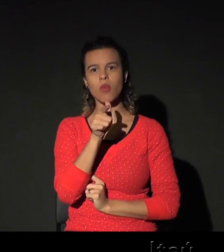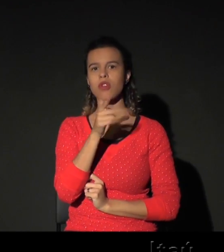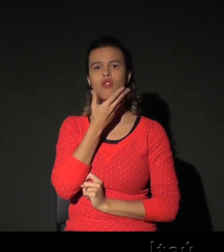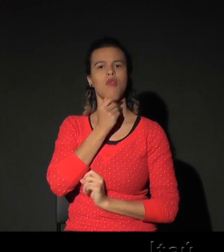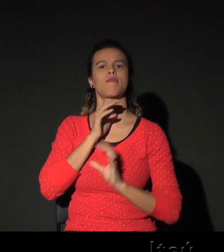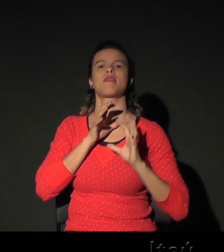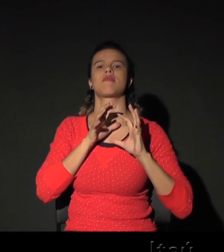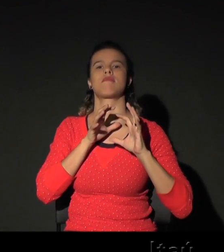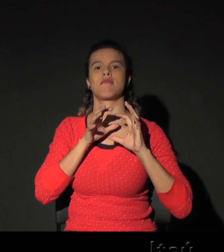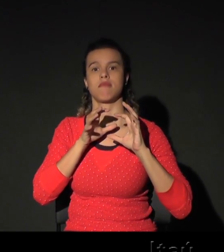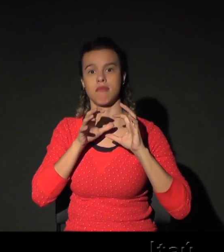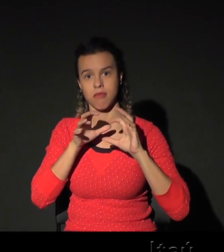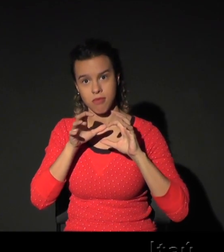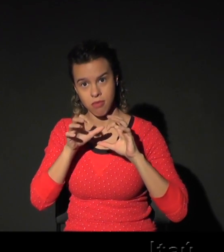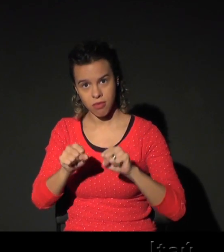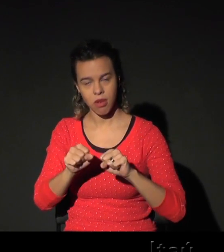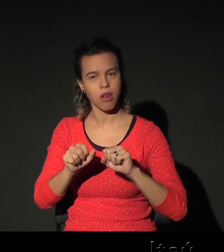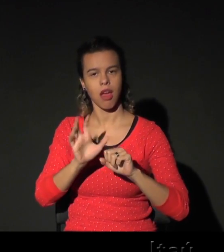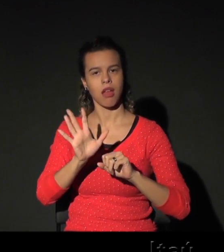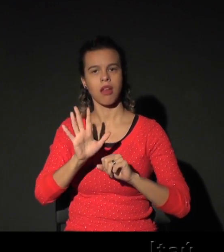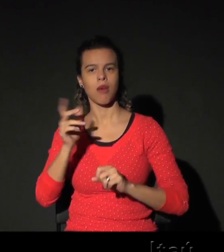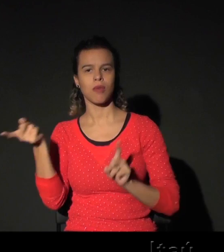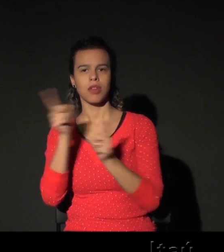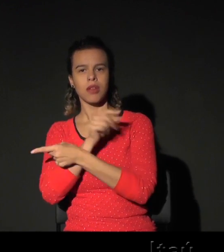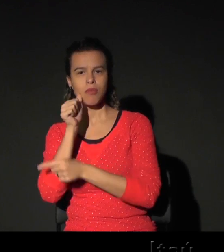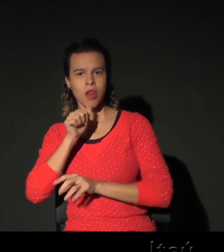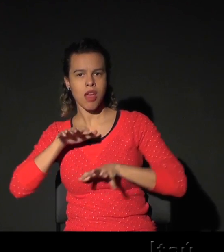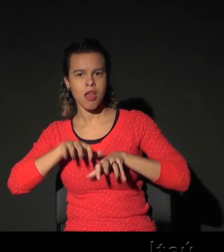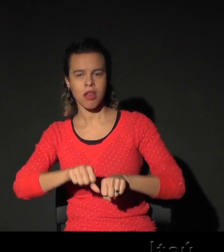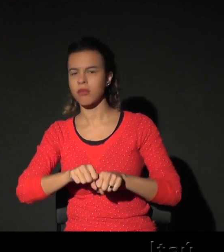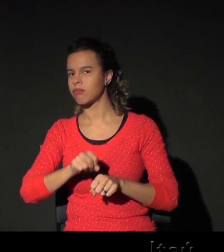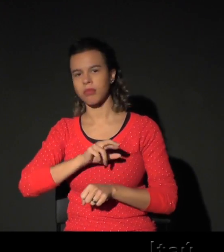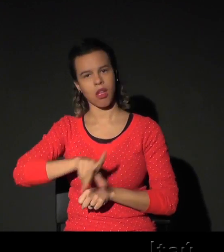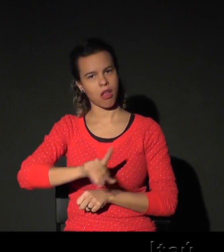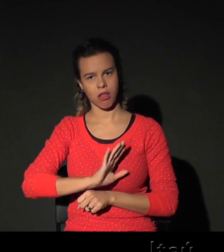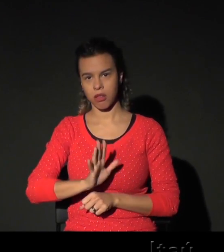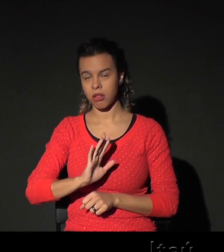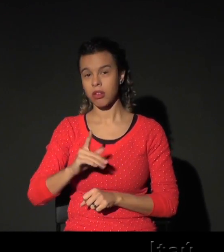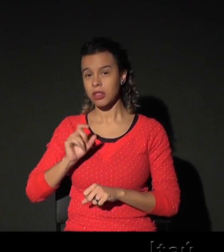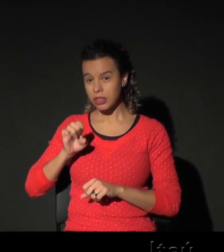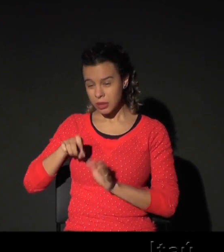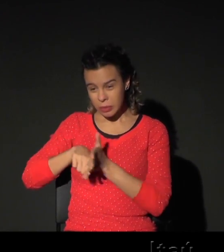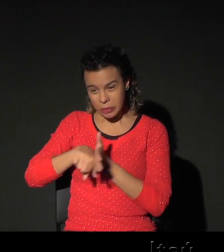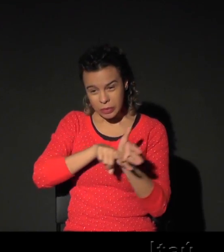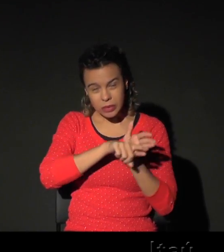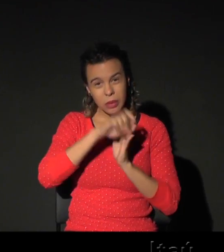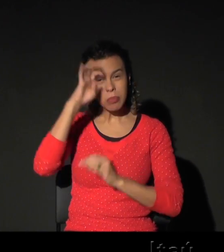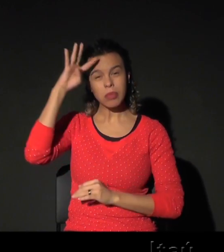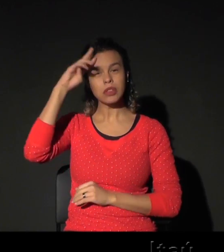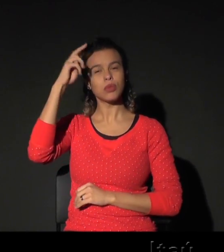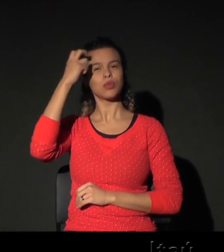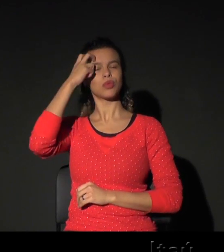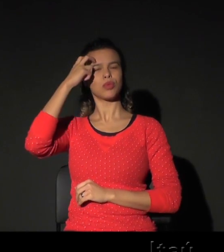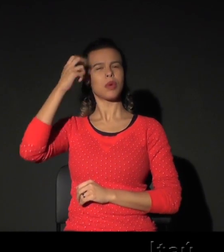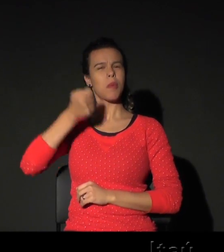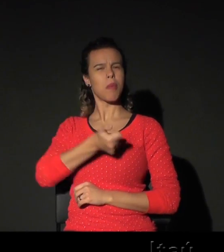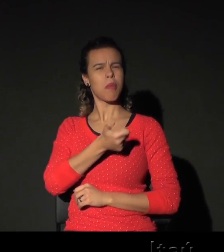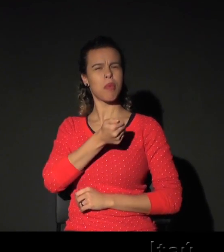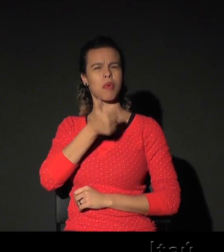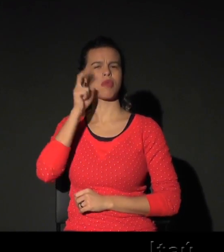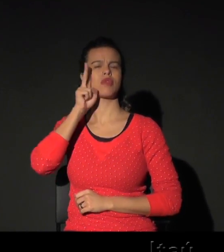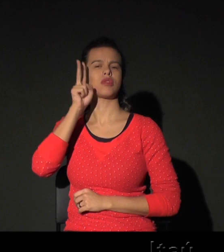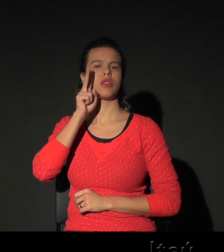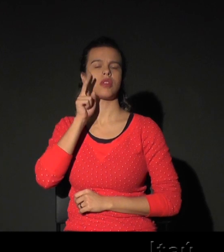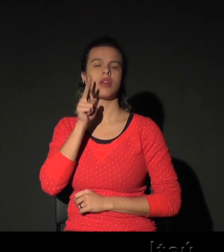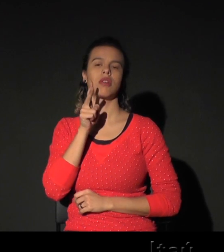masculina e mais do que isso quando a gente vai buscar e vai pesquisar no Imaginário da cultura são pouquíssimas as fabulações que falam de